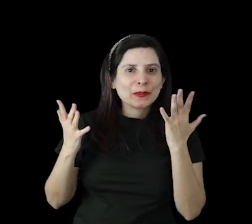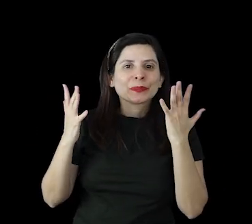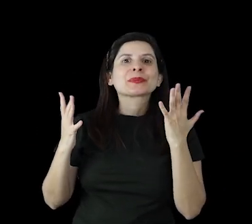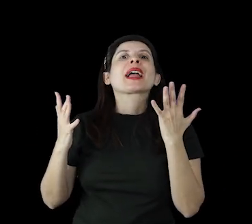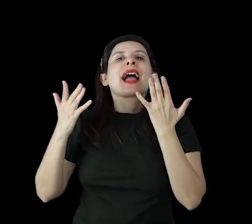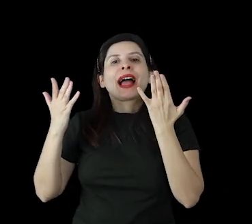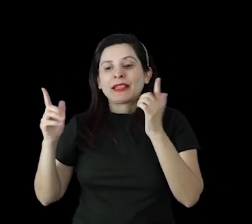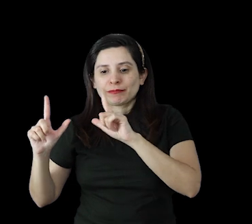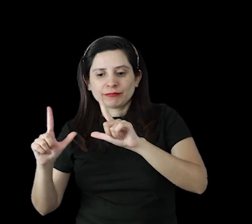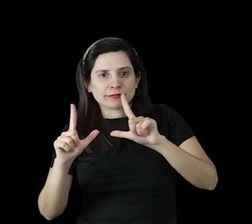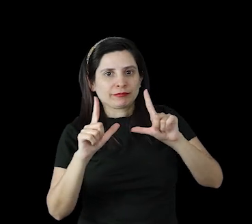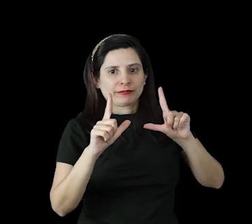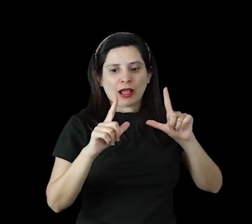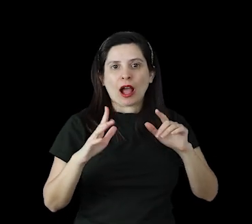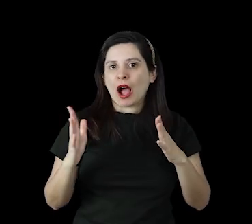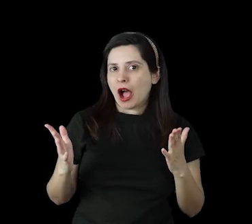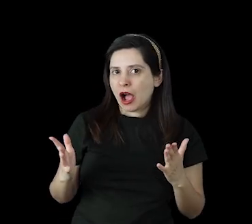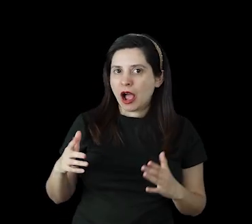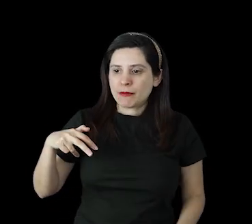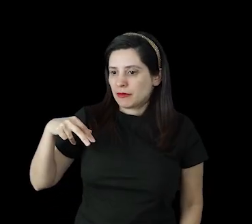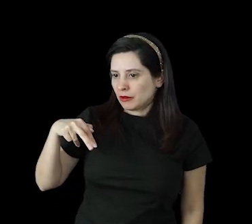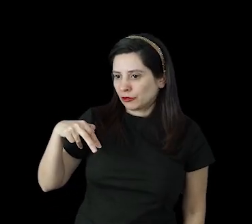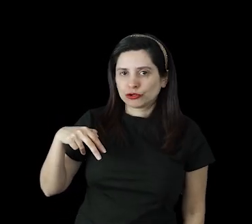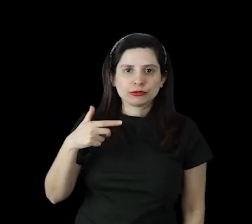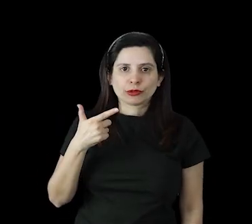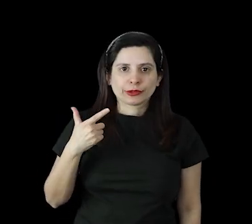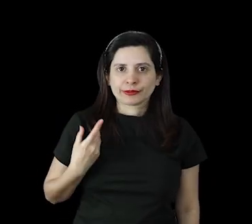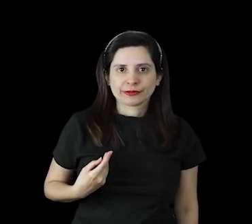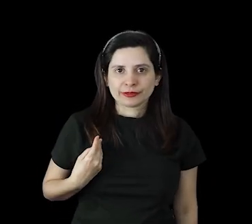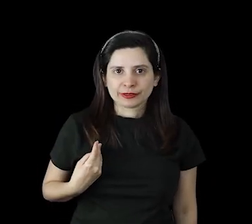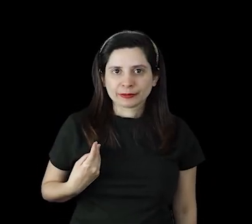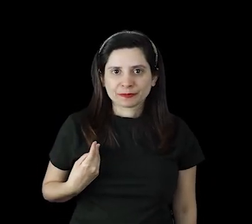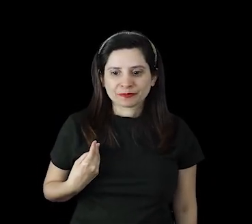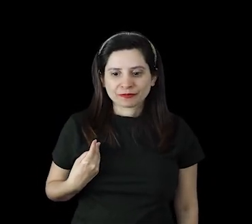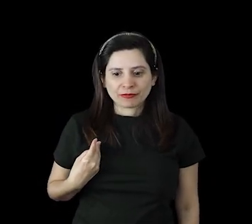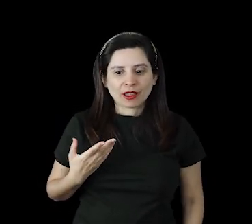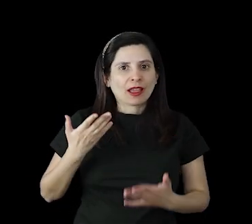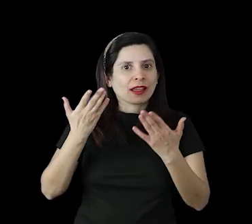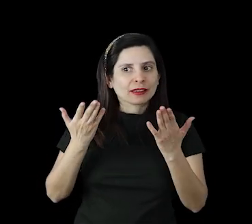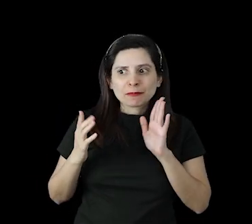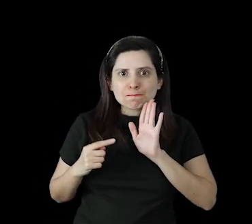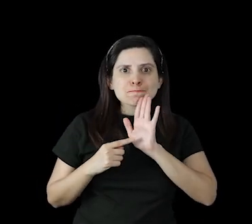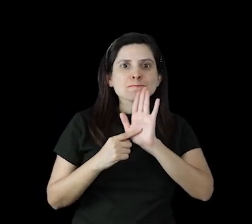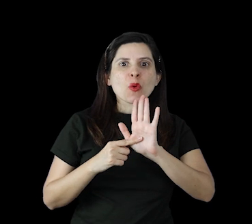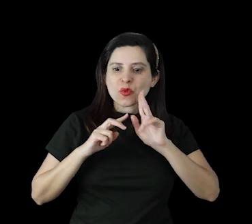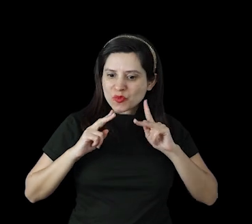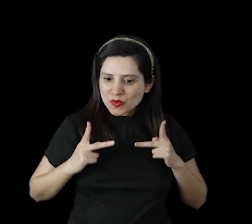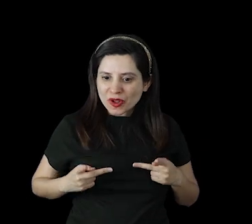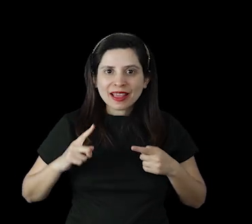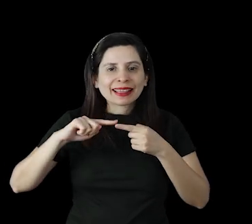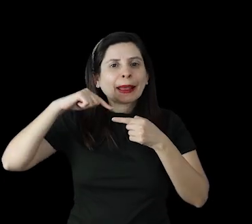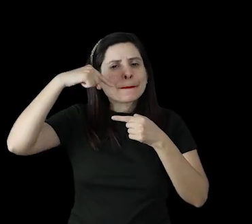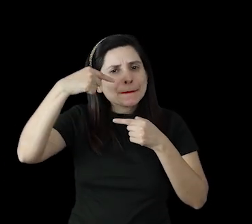daquela coisa de, não, então bandidos não têm vida, né? Aquilo traz uma humanidade, e aí depois